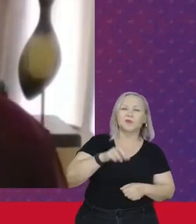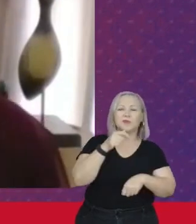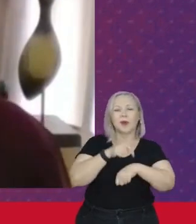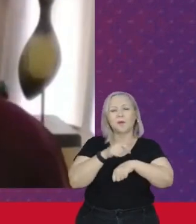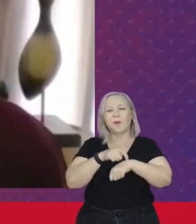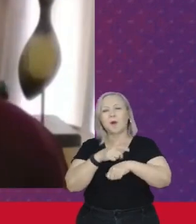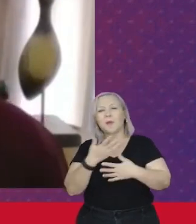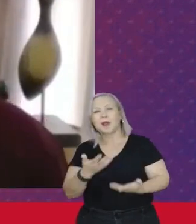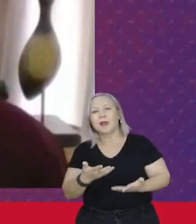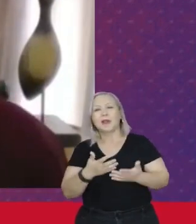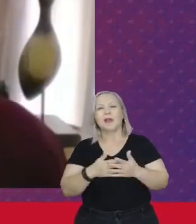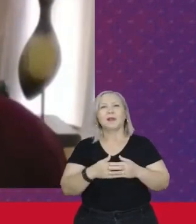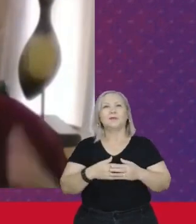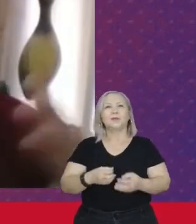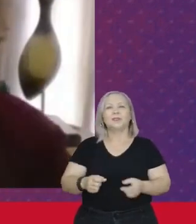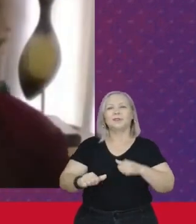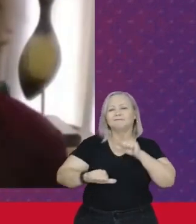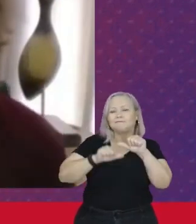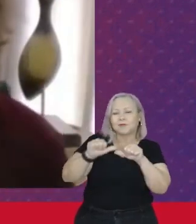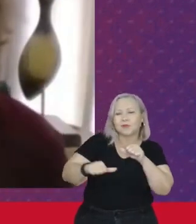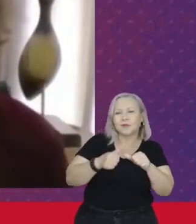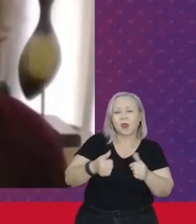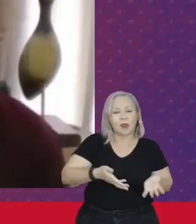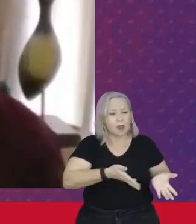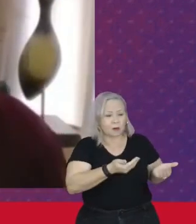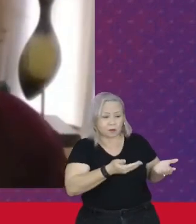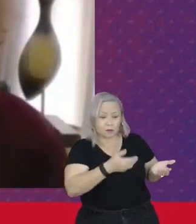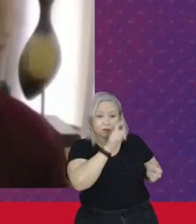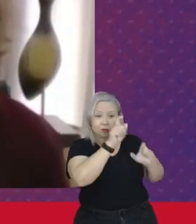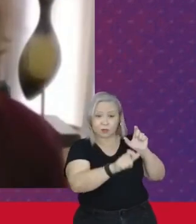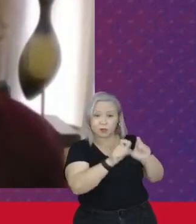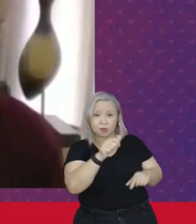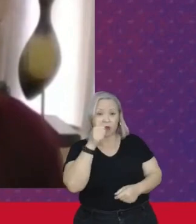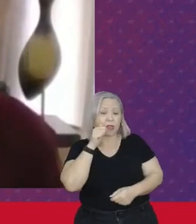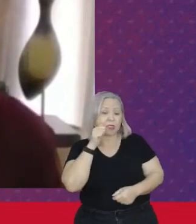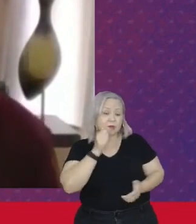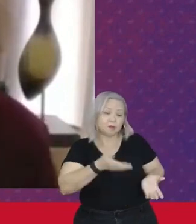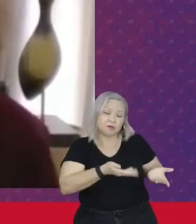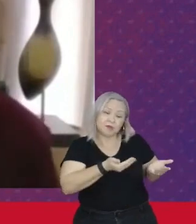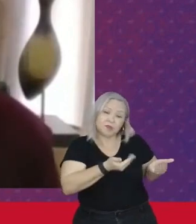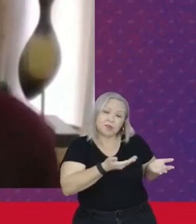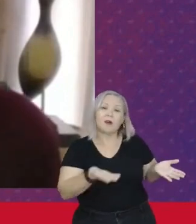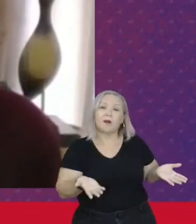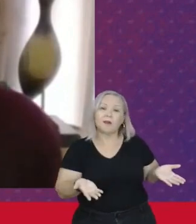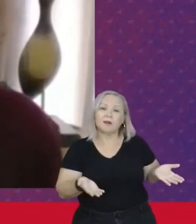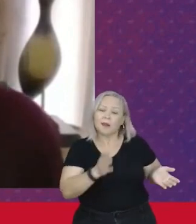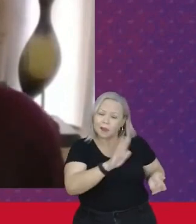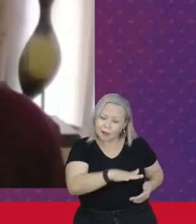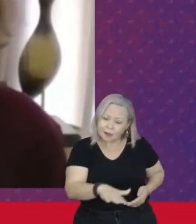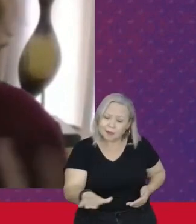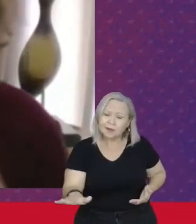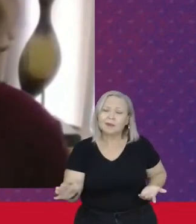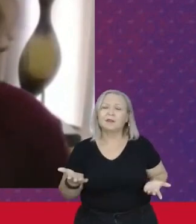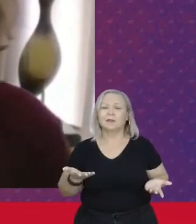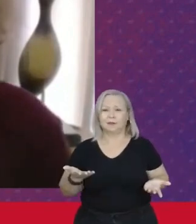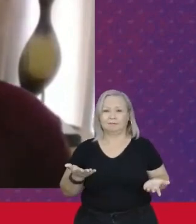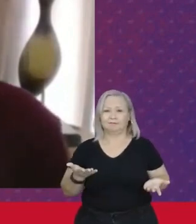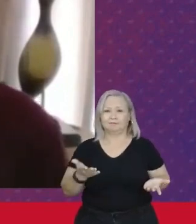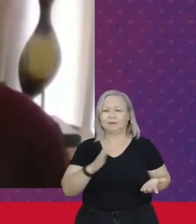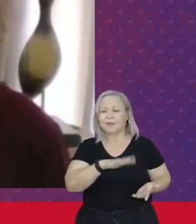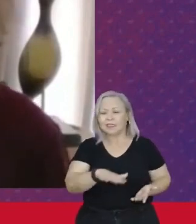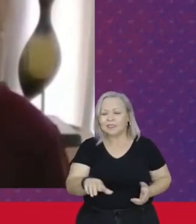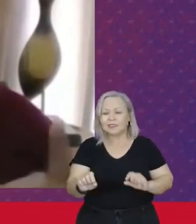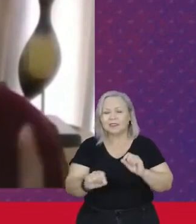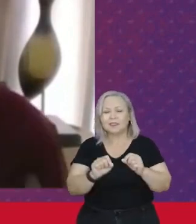de ebulição, a juventude, as meninas jovens e as crianças. As crianças que